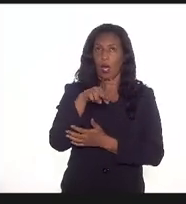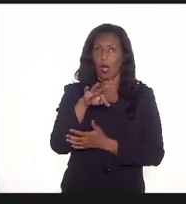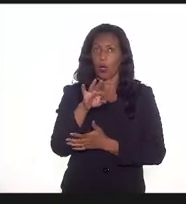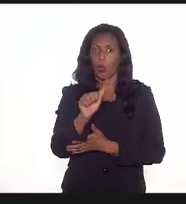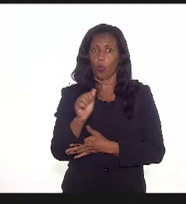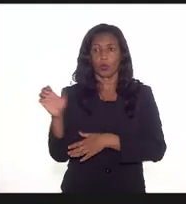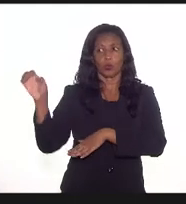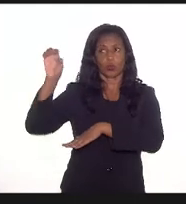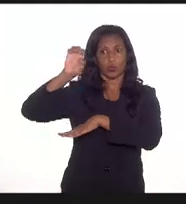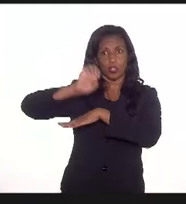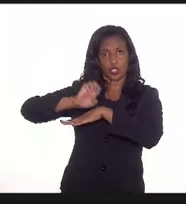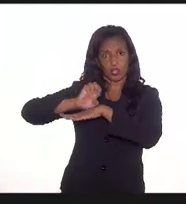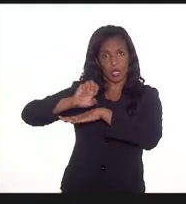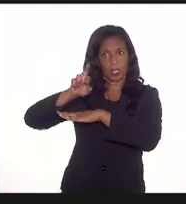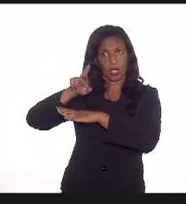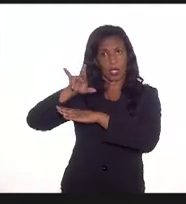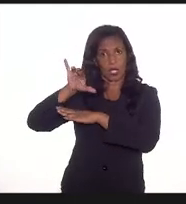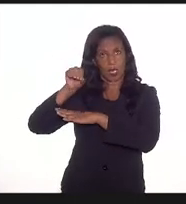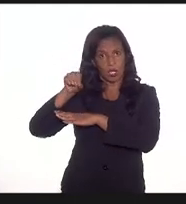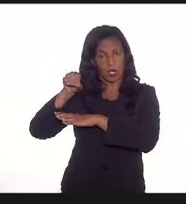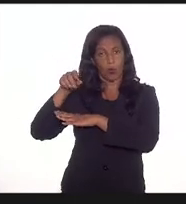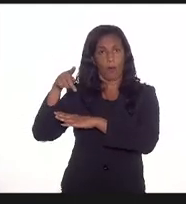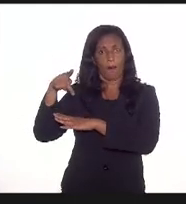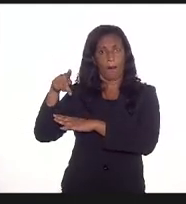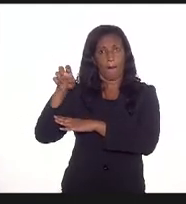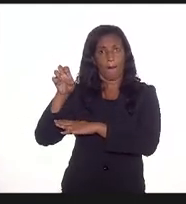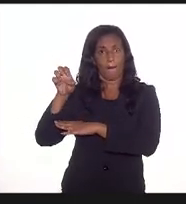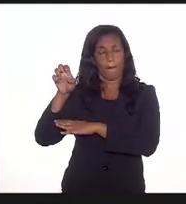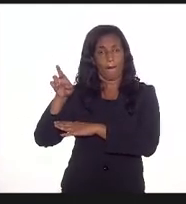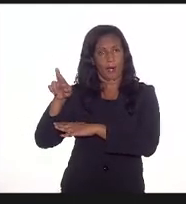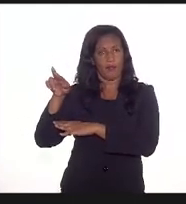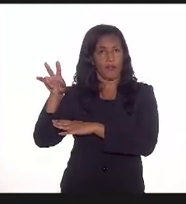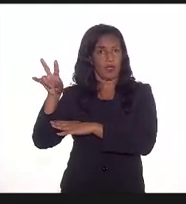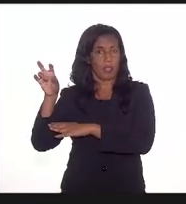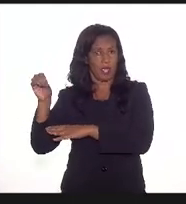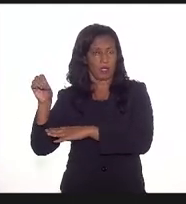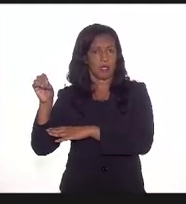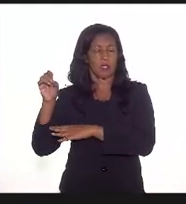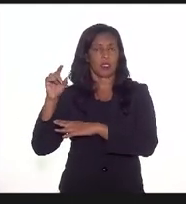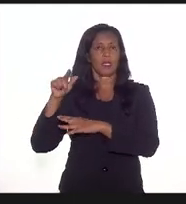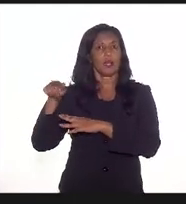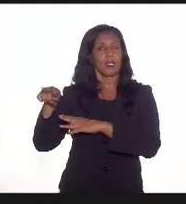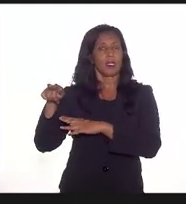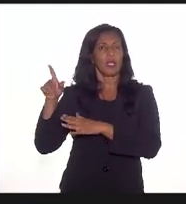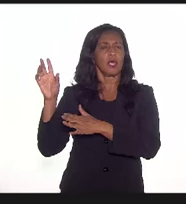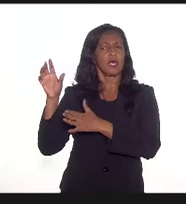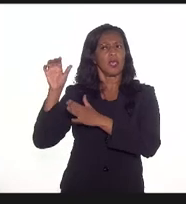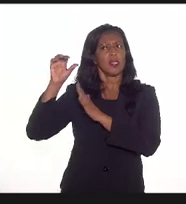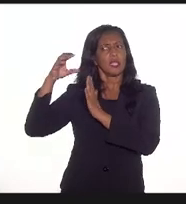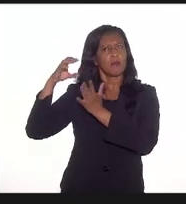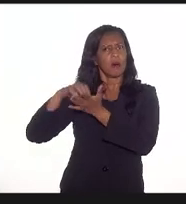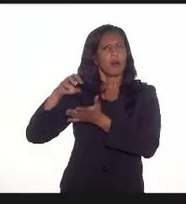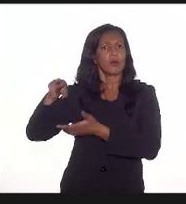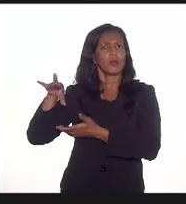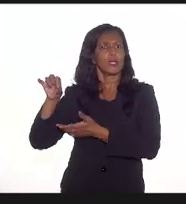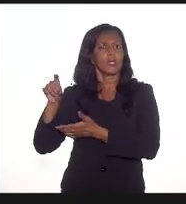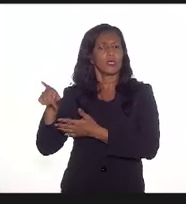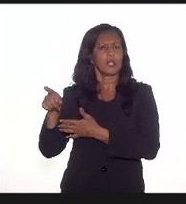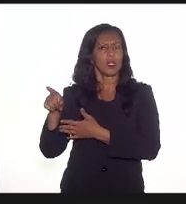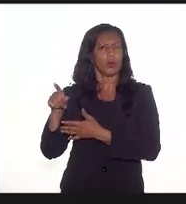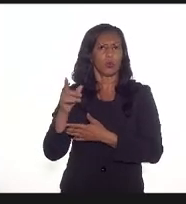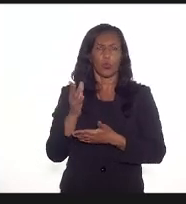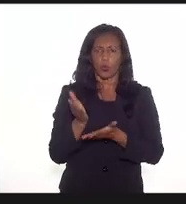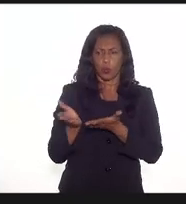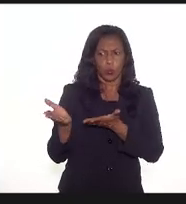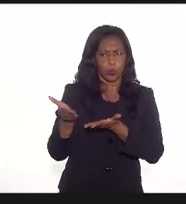do Estado, Rio Previdência, Frenfe e o Fempo. Então, assim, nenhum recurso que volta para o